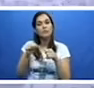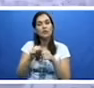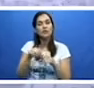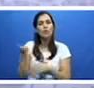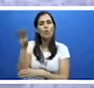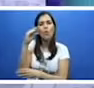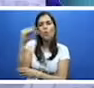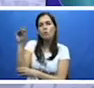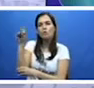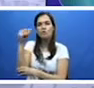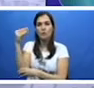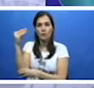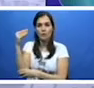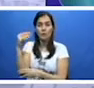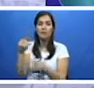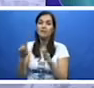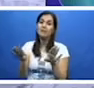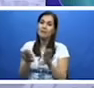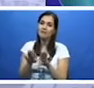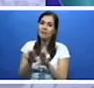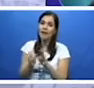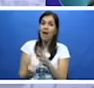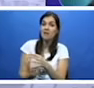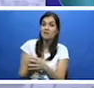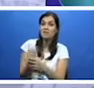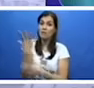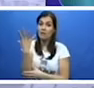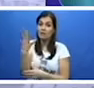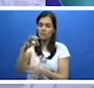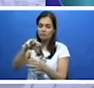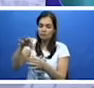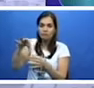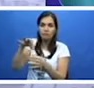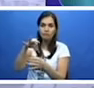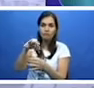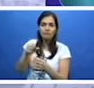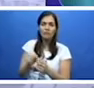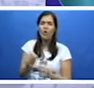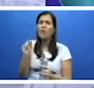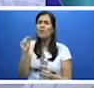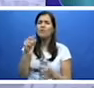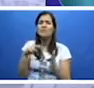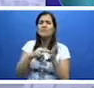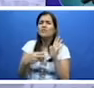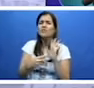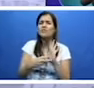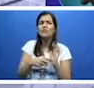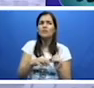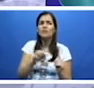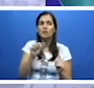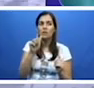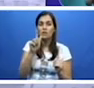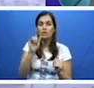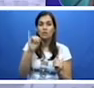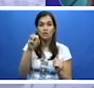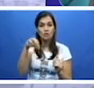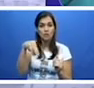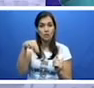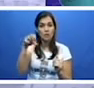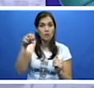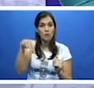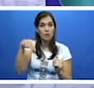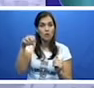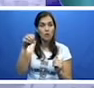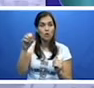gimnospermas e o agora o que significa gimnosperma que o grupo de plantas que eu vou falar nessa aula e quais são os principais